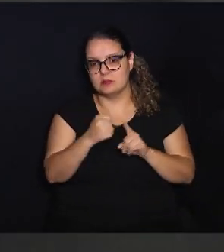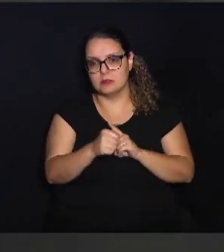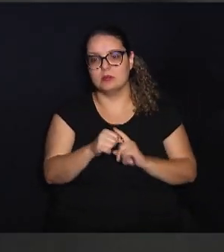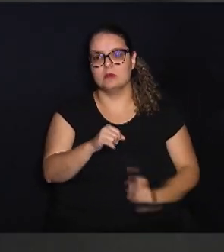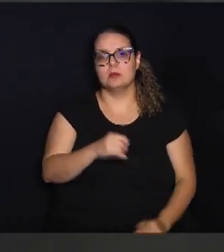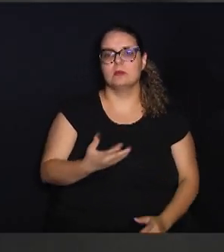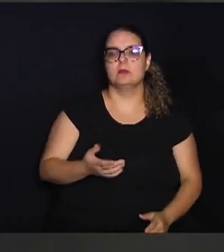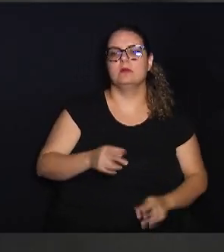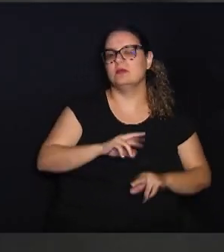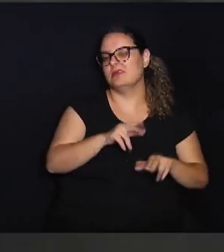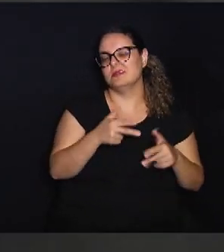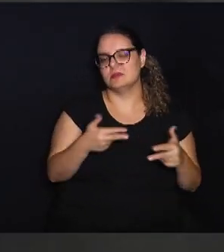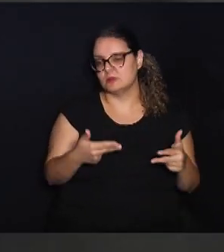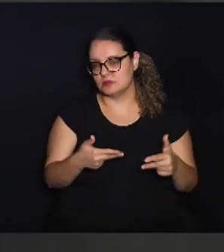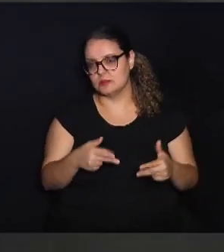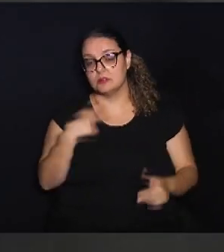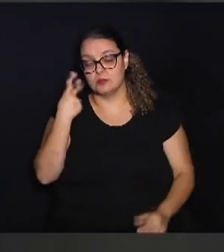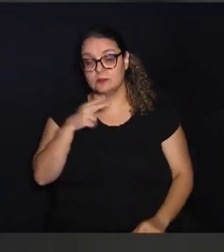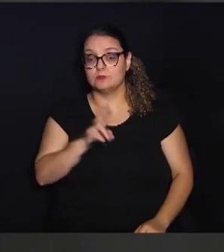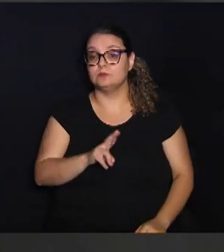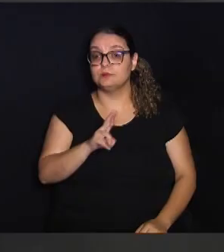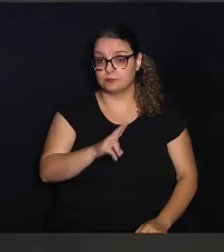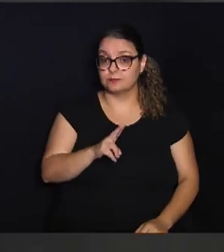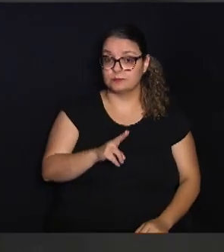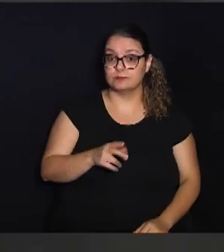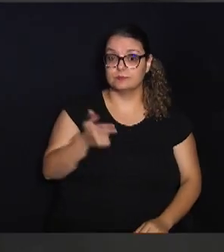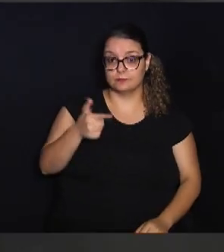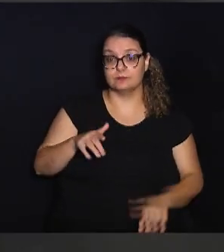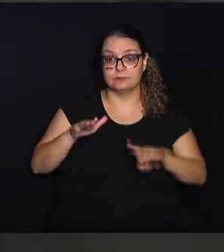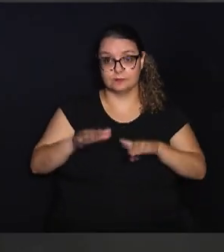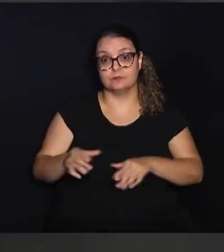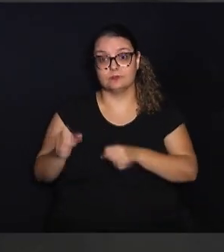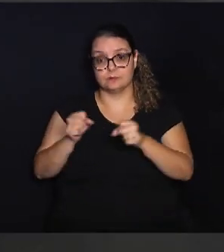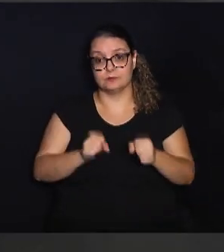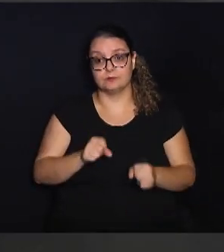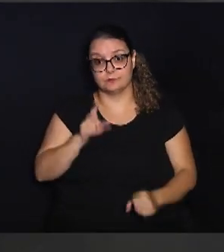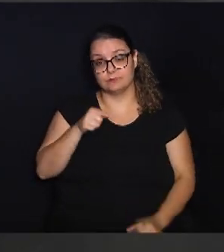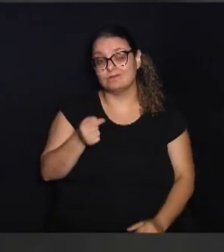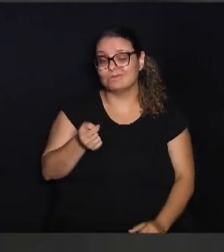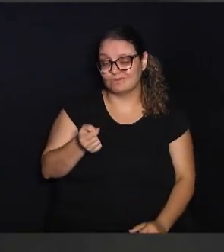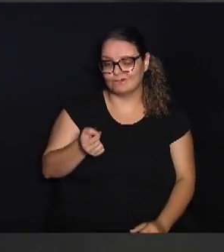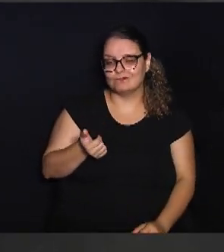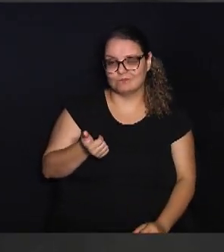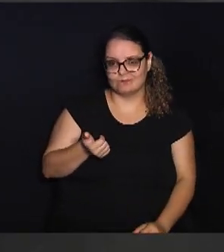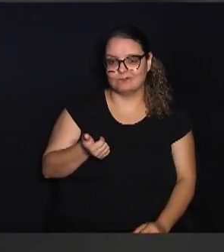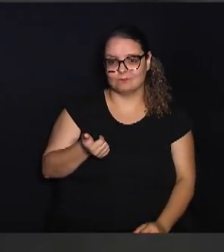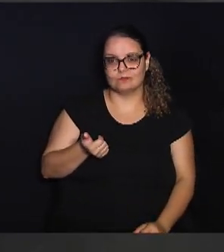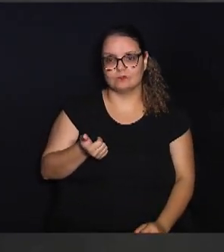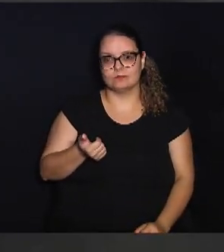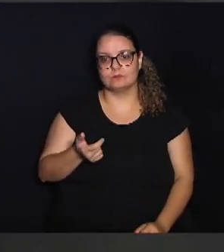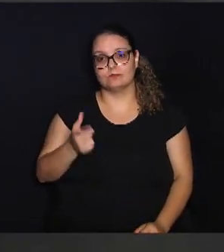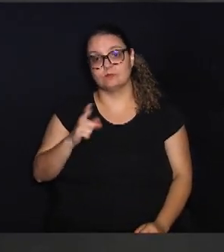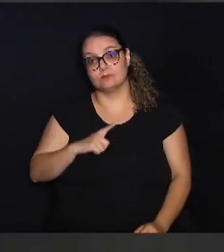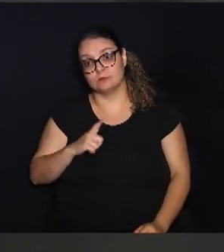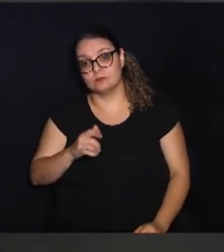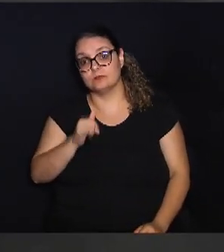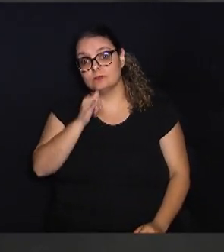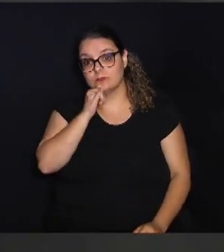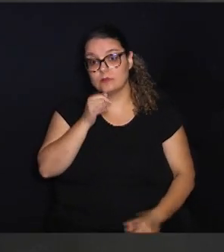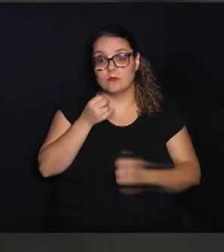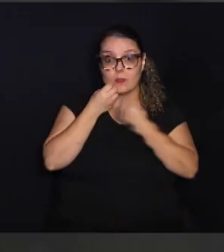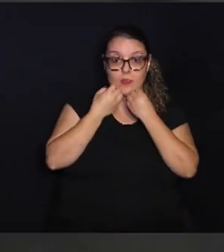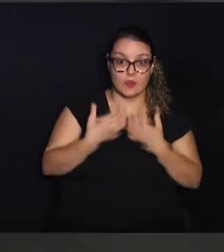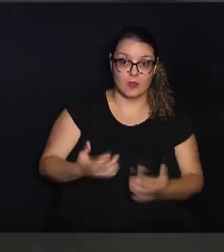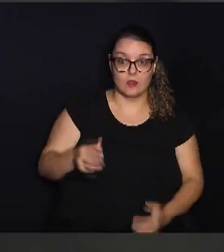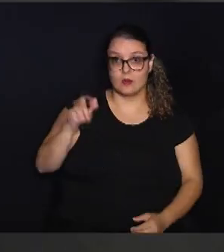que os políticos usam para se perpetuar no poder, ainda é muito pouco, né? Então você dá bons exemplos, você ser um